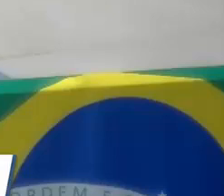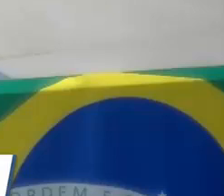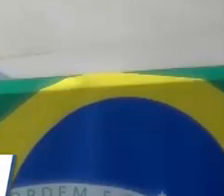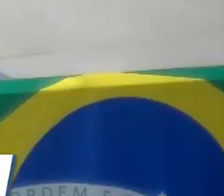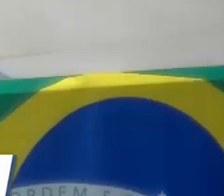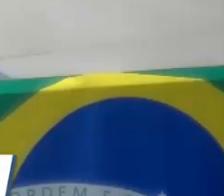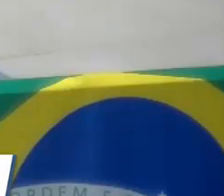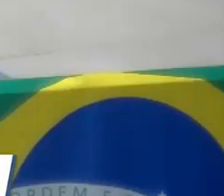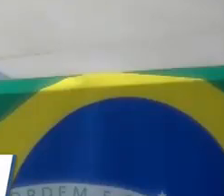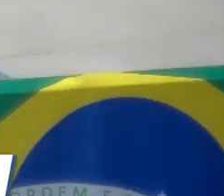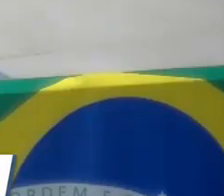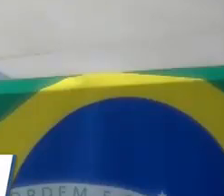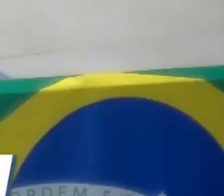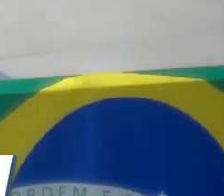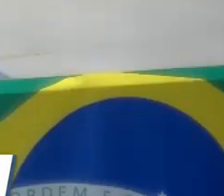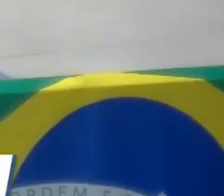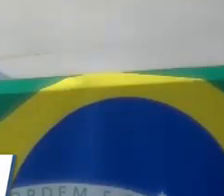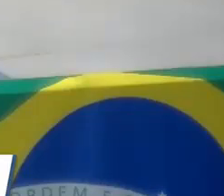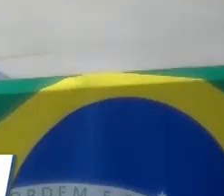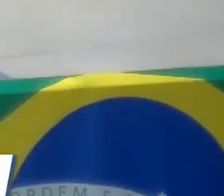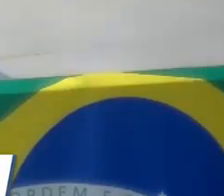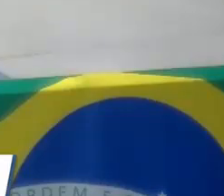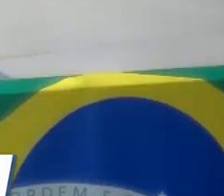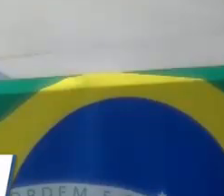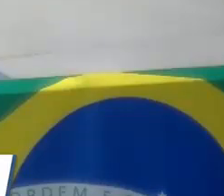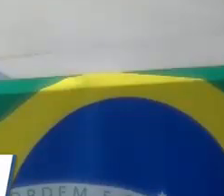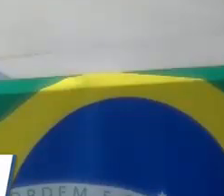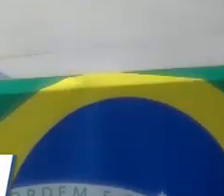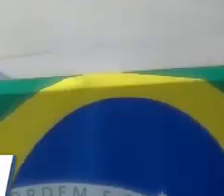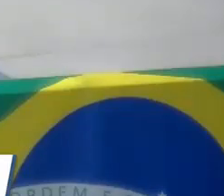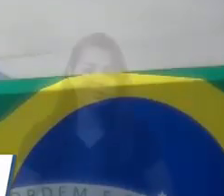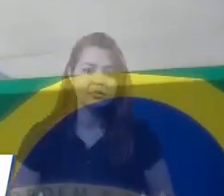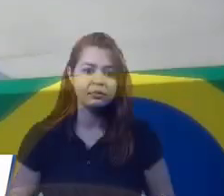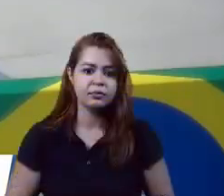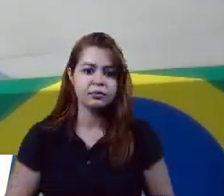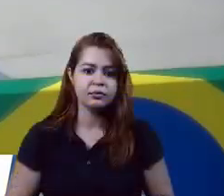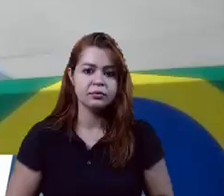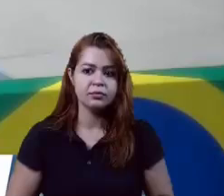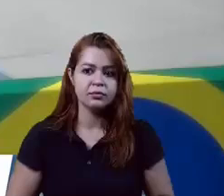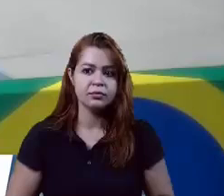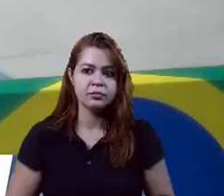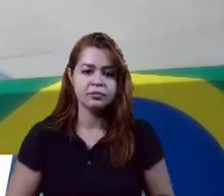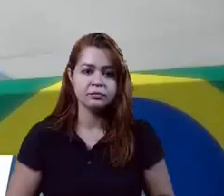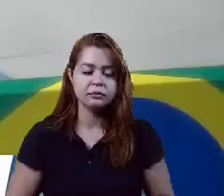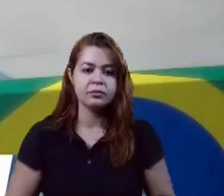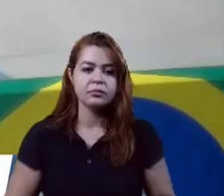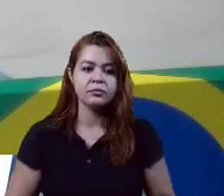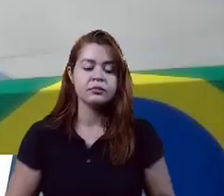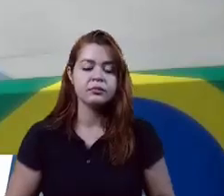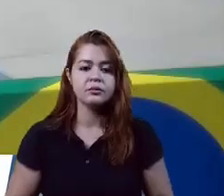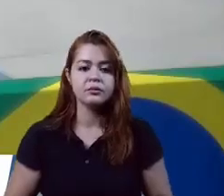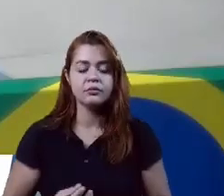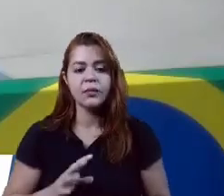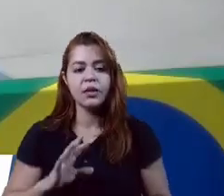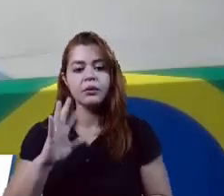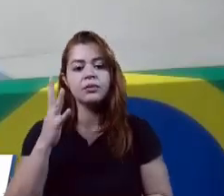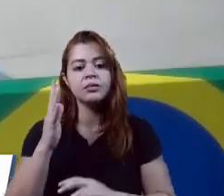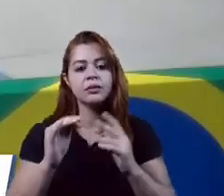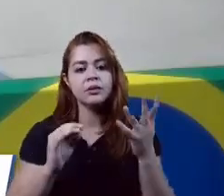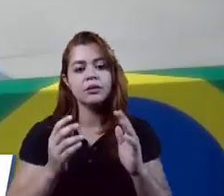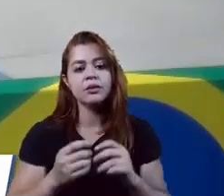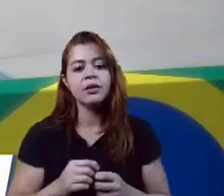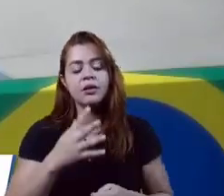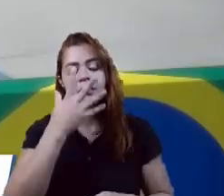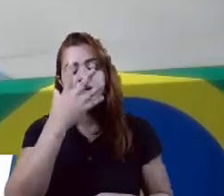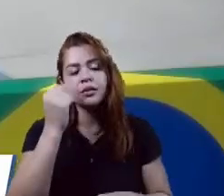gente possa viver num Brasil assim, onde nesses casos a gente esqueça a ideologia política e se junte